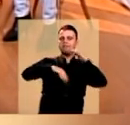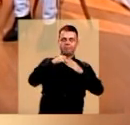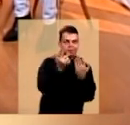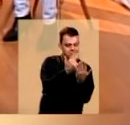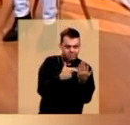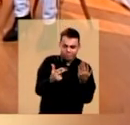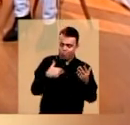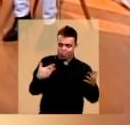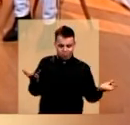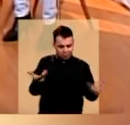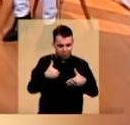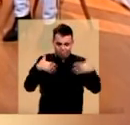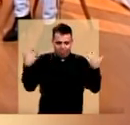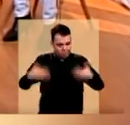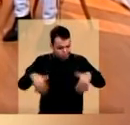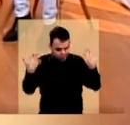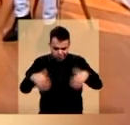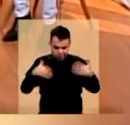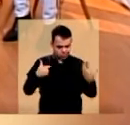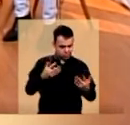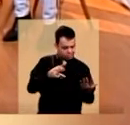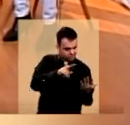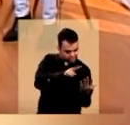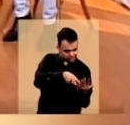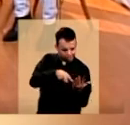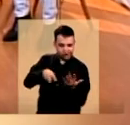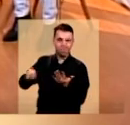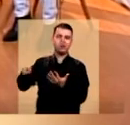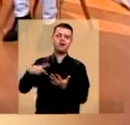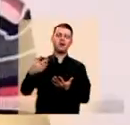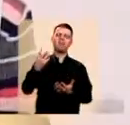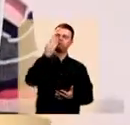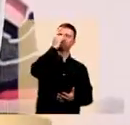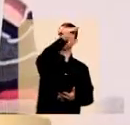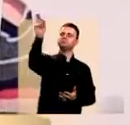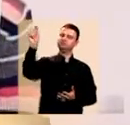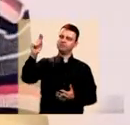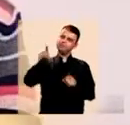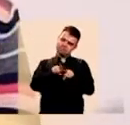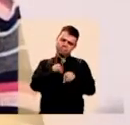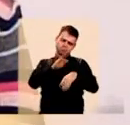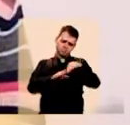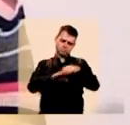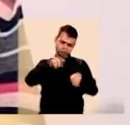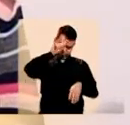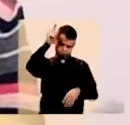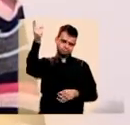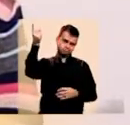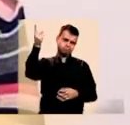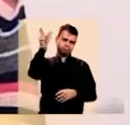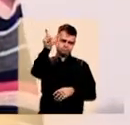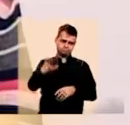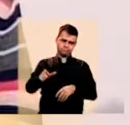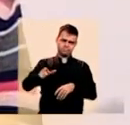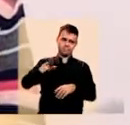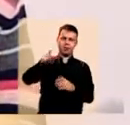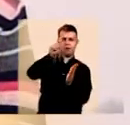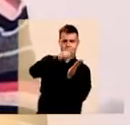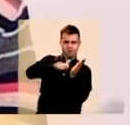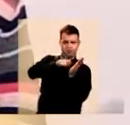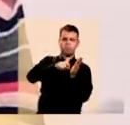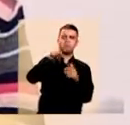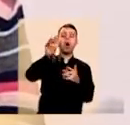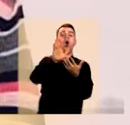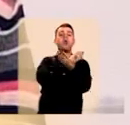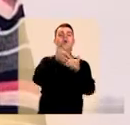Nossa, tem uns livros fantásticos, uns ilustradores que a gente não pode esquecer deles, além do autor, né? Tem uns ilustradores que são muito